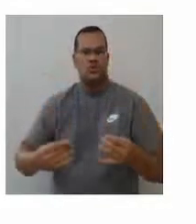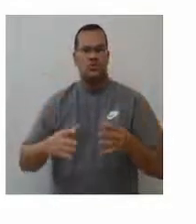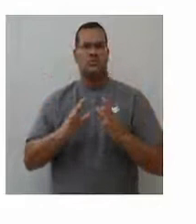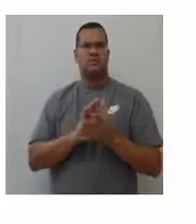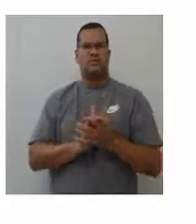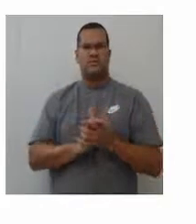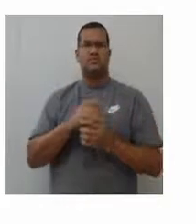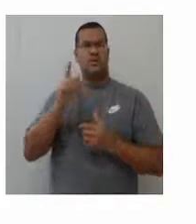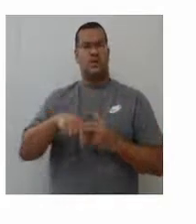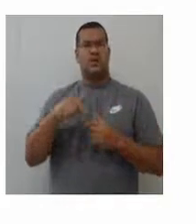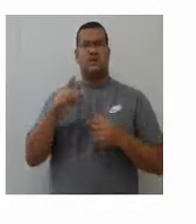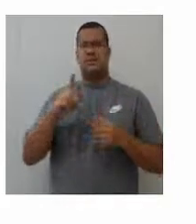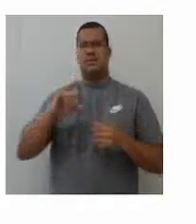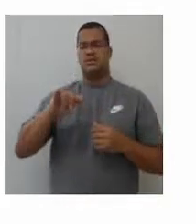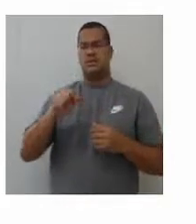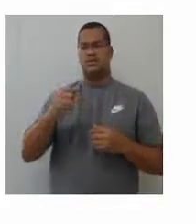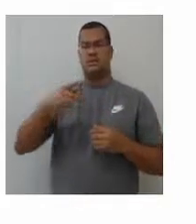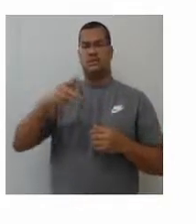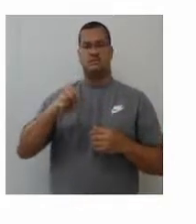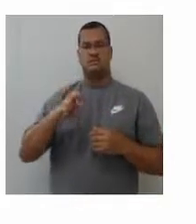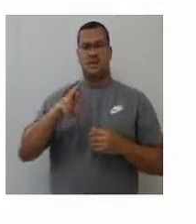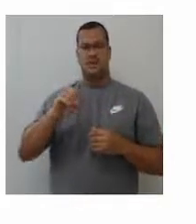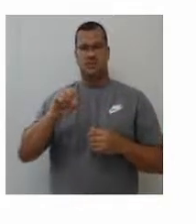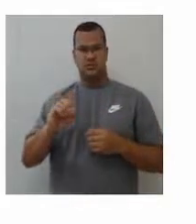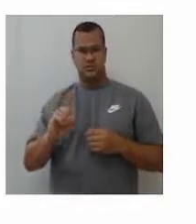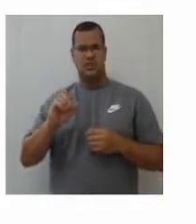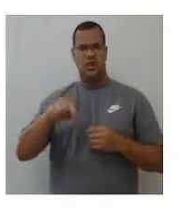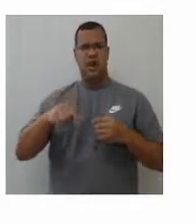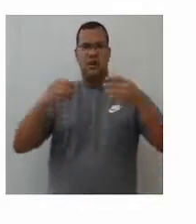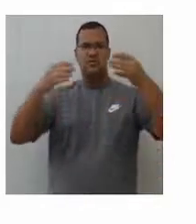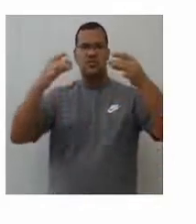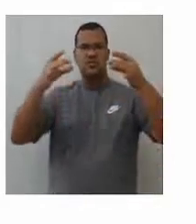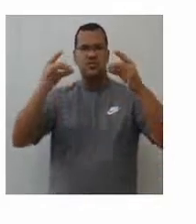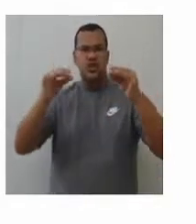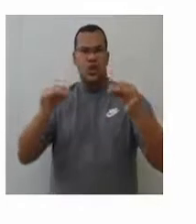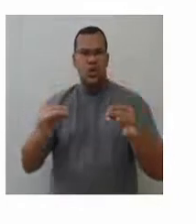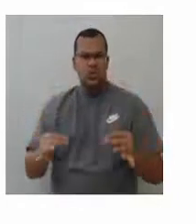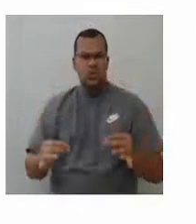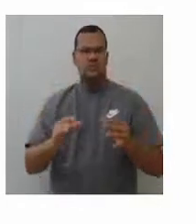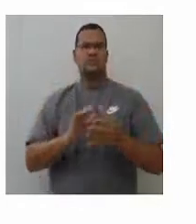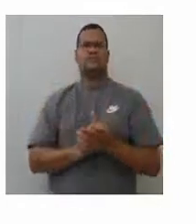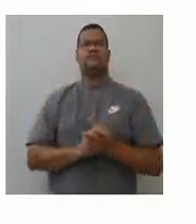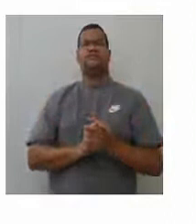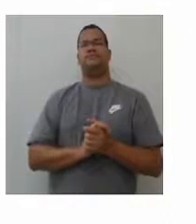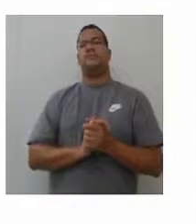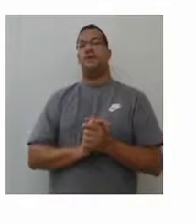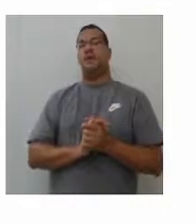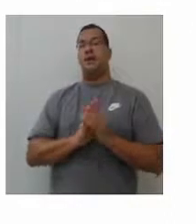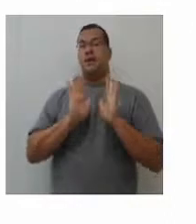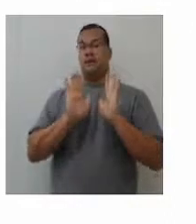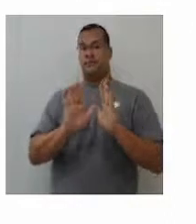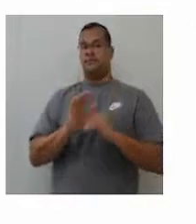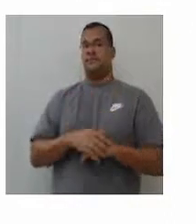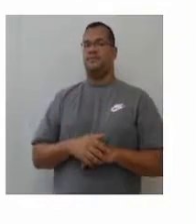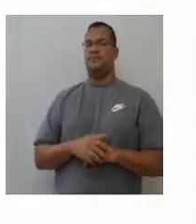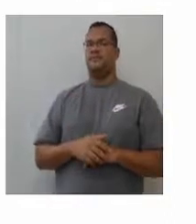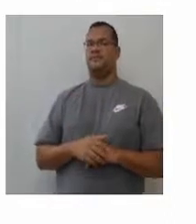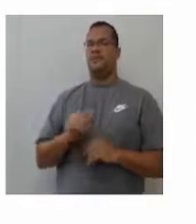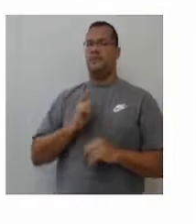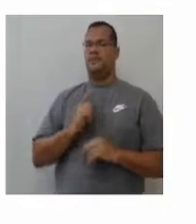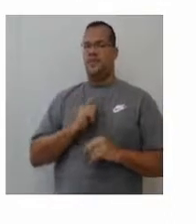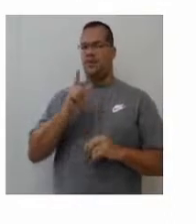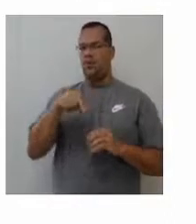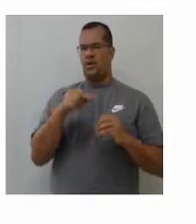chamado de soluto ou dispersante, tá? Então, vamos lá. Nós temos aí um